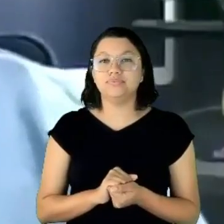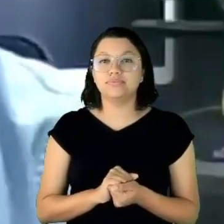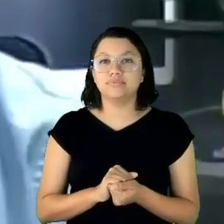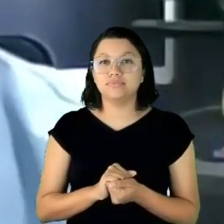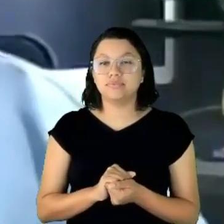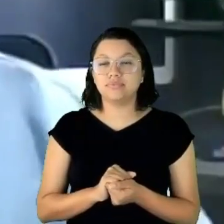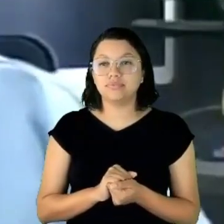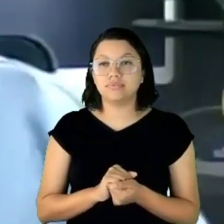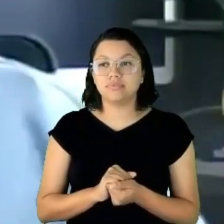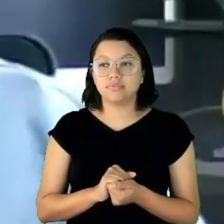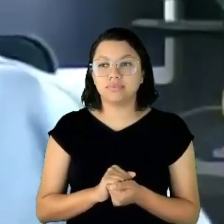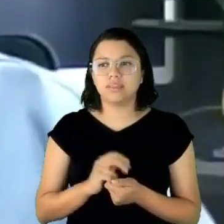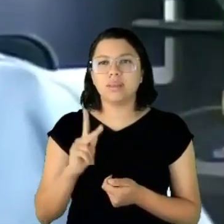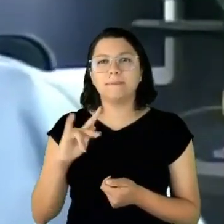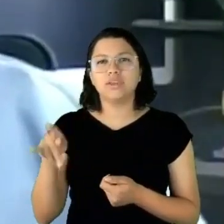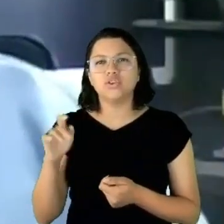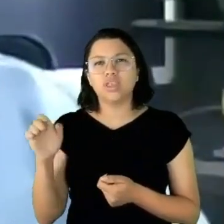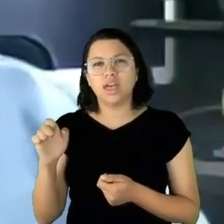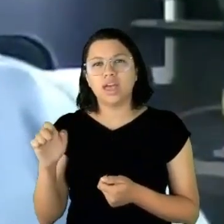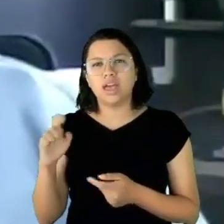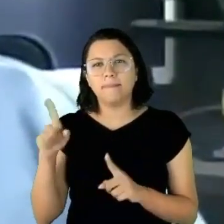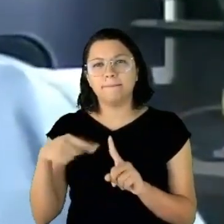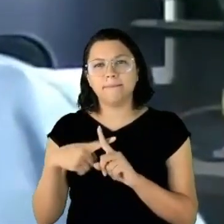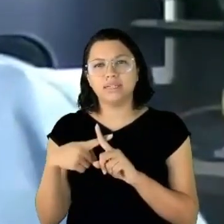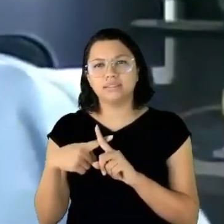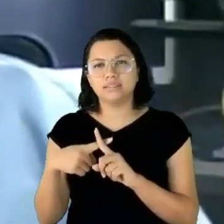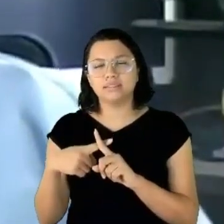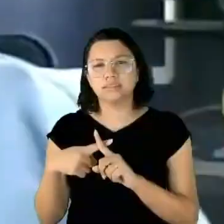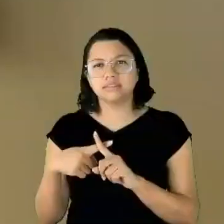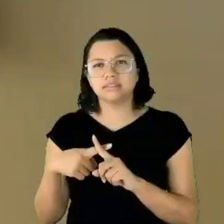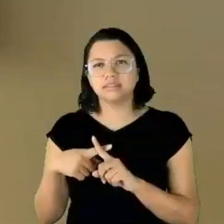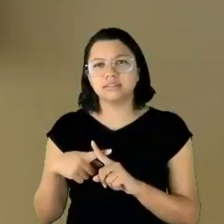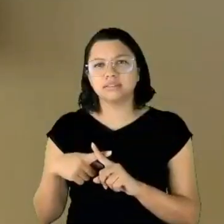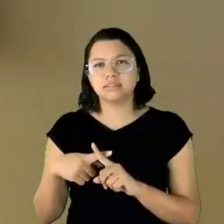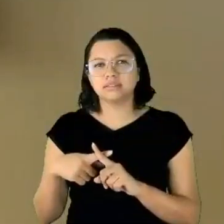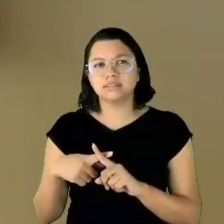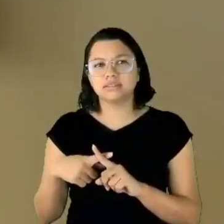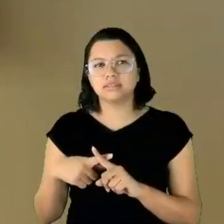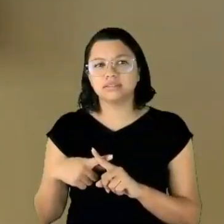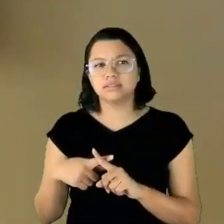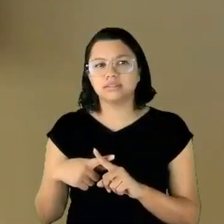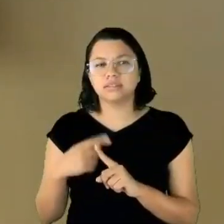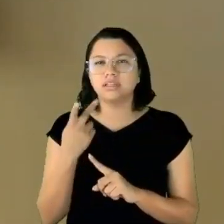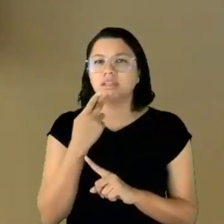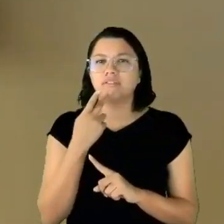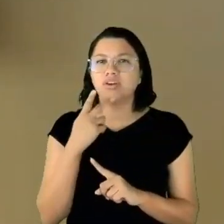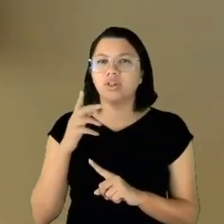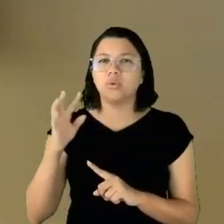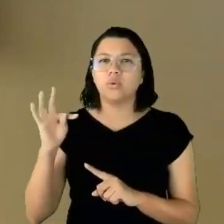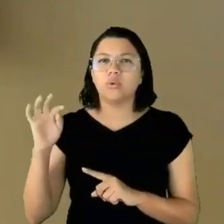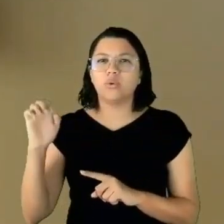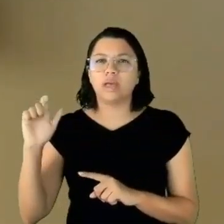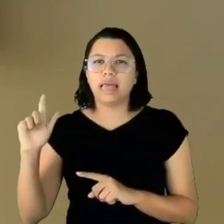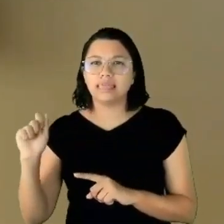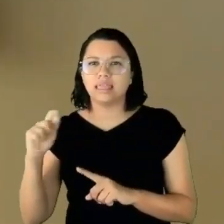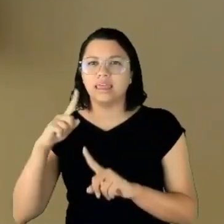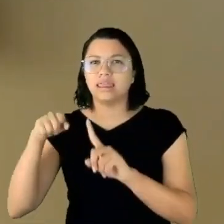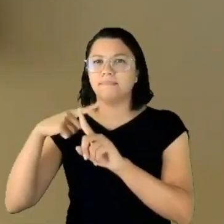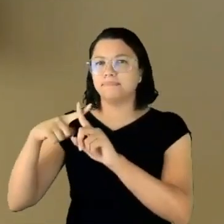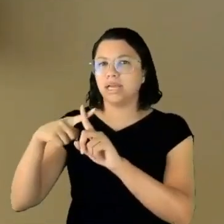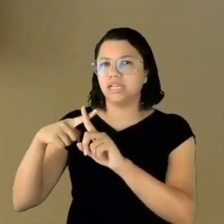a do PJ do PJI mais ela colocou tela mais bom